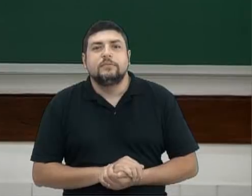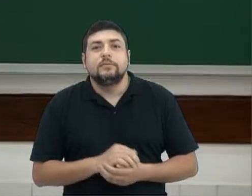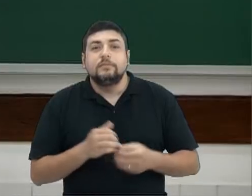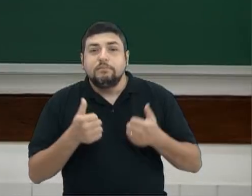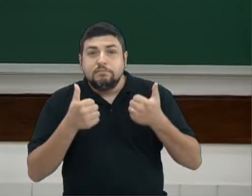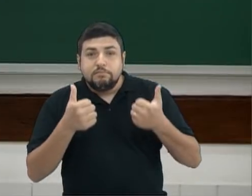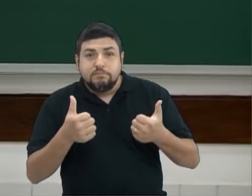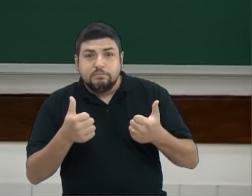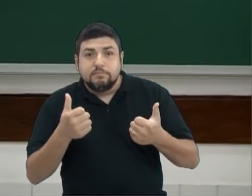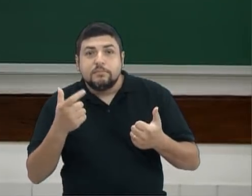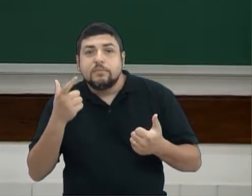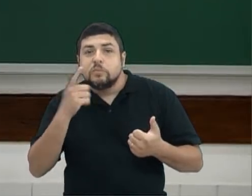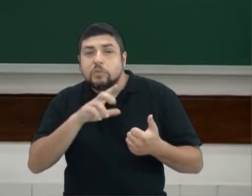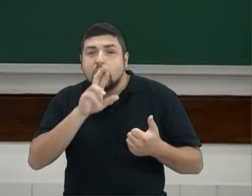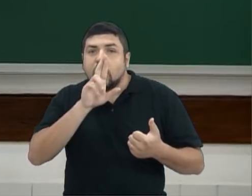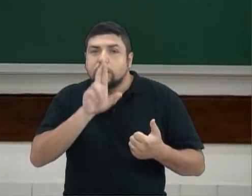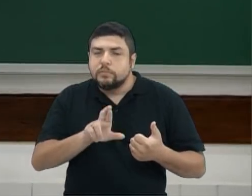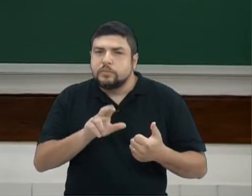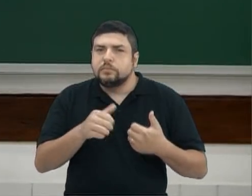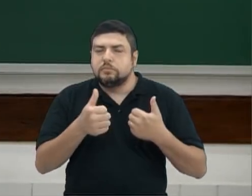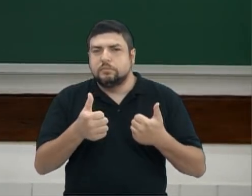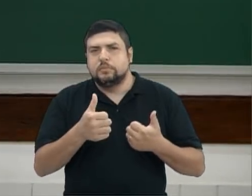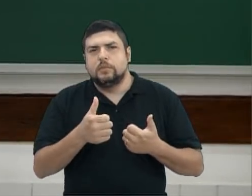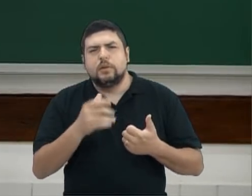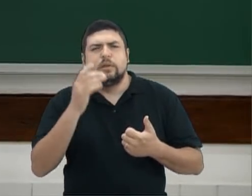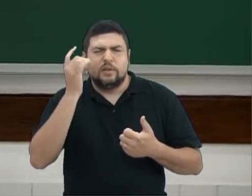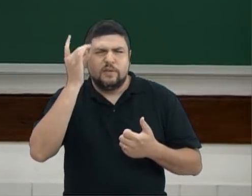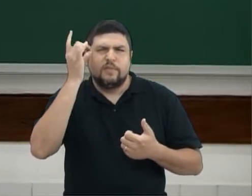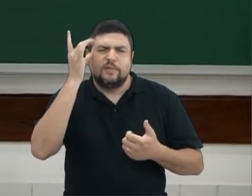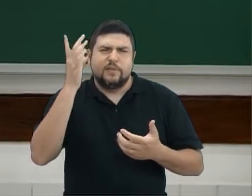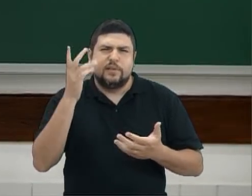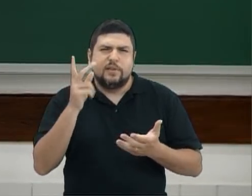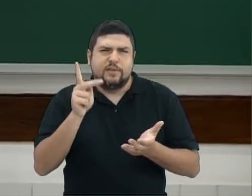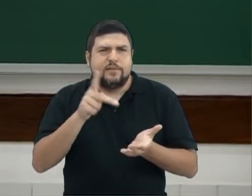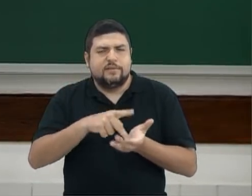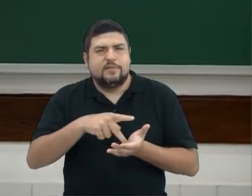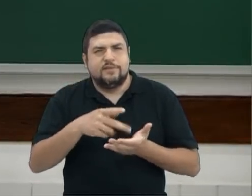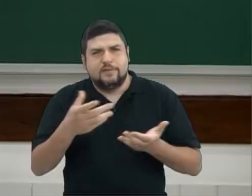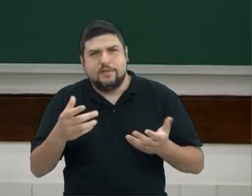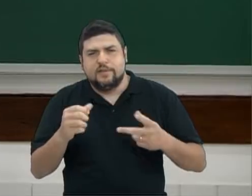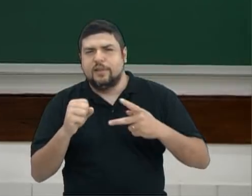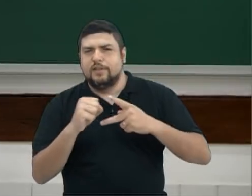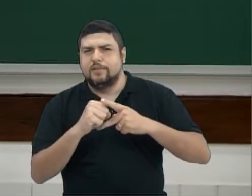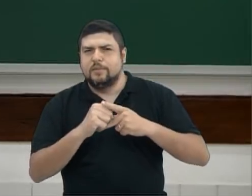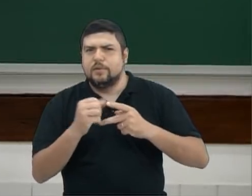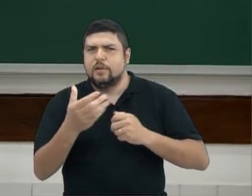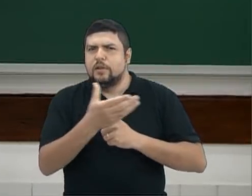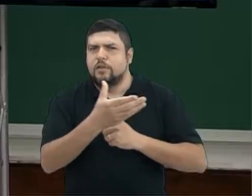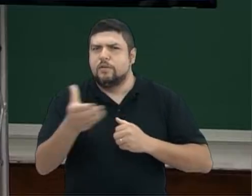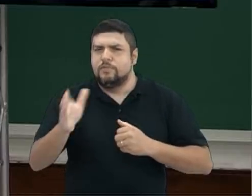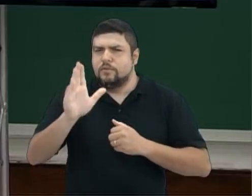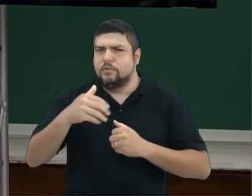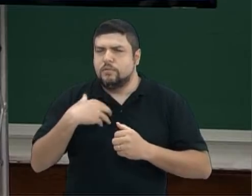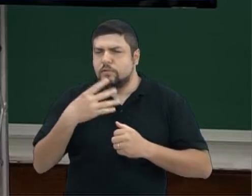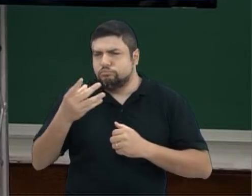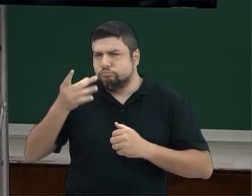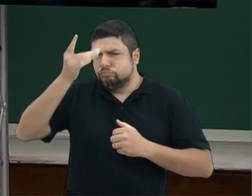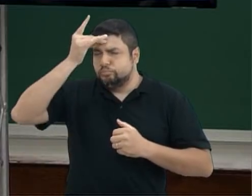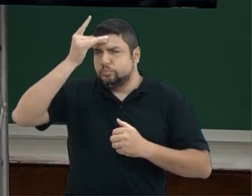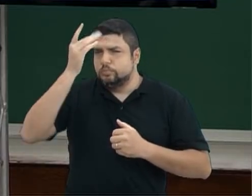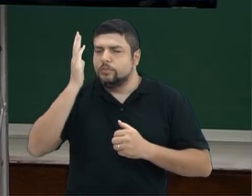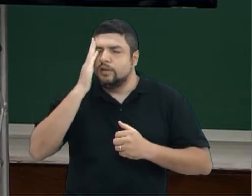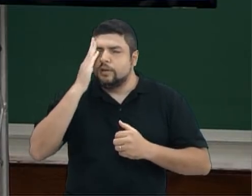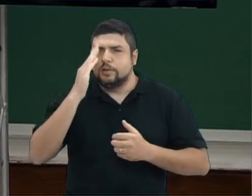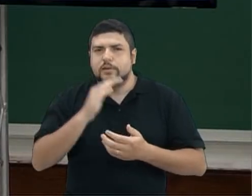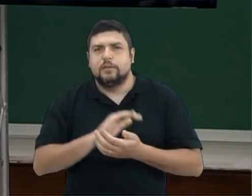pessoal? Conseguiram resolver esse exercício? Tá muito fácil esses exercícios de pronome, né? Acho que vocês já estão craques aqui, né?